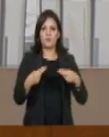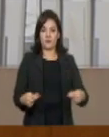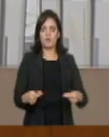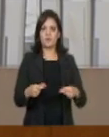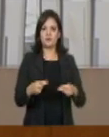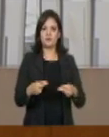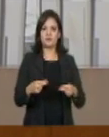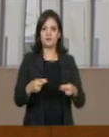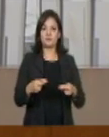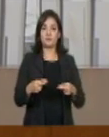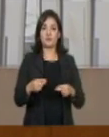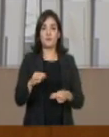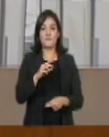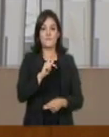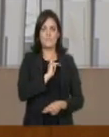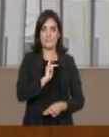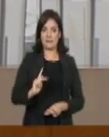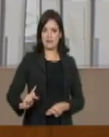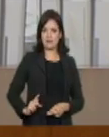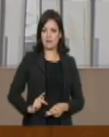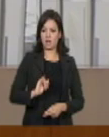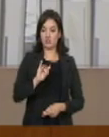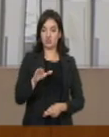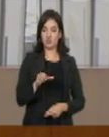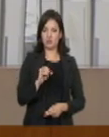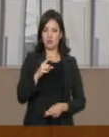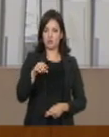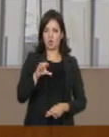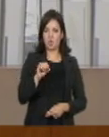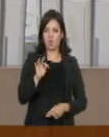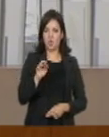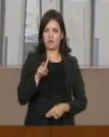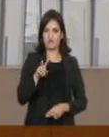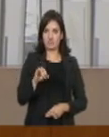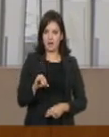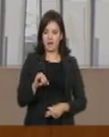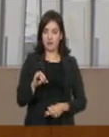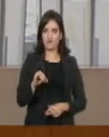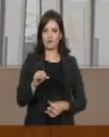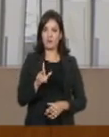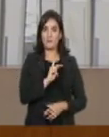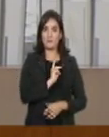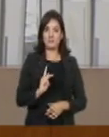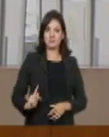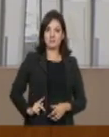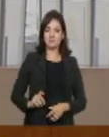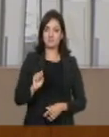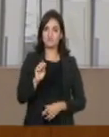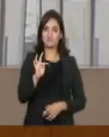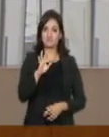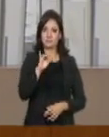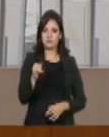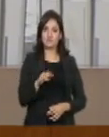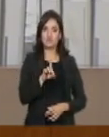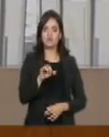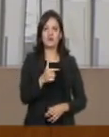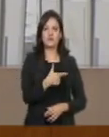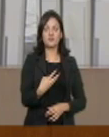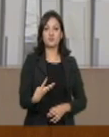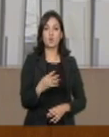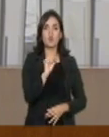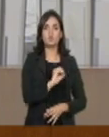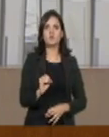presidente João Otávio de Noronha, do Superior Tribunal de Justiça. Dados de 24 de outubro de